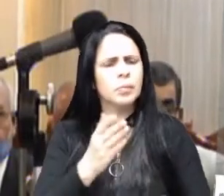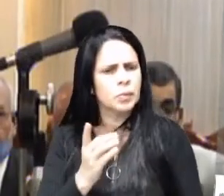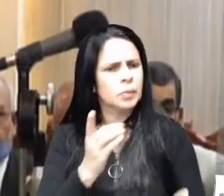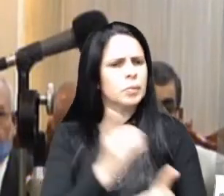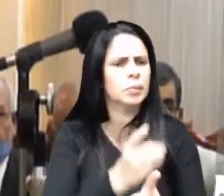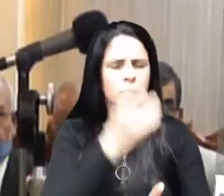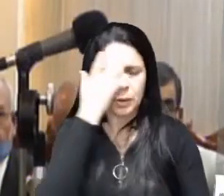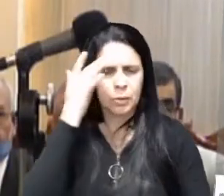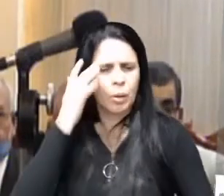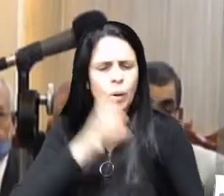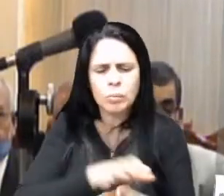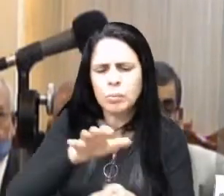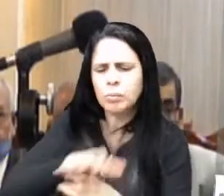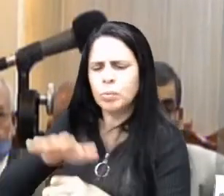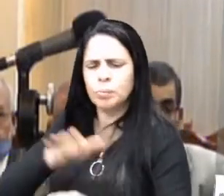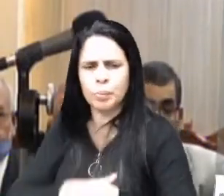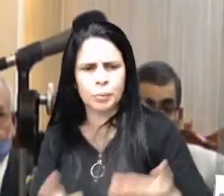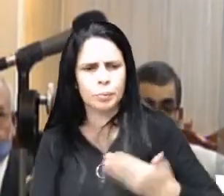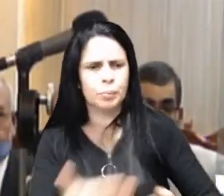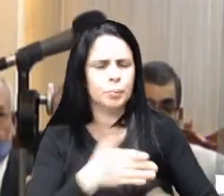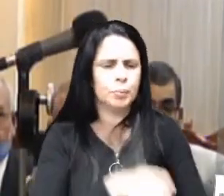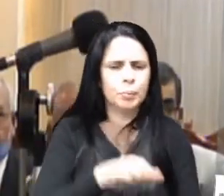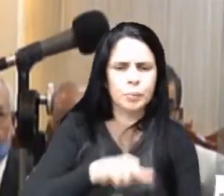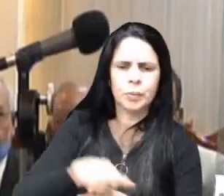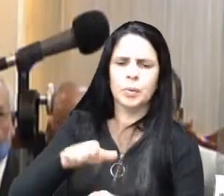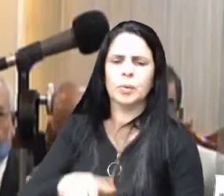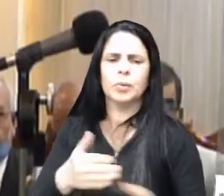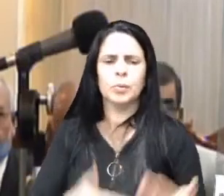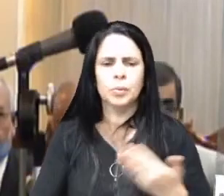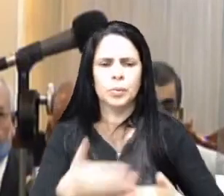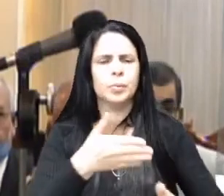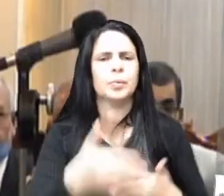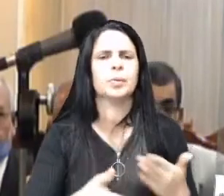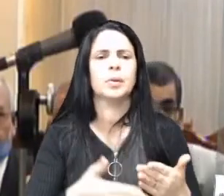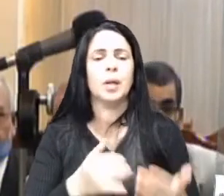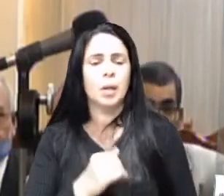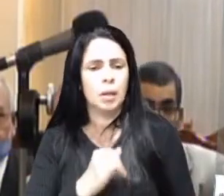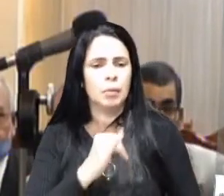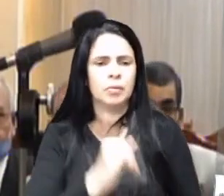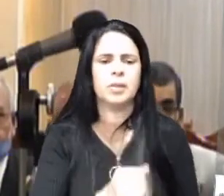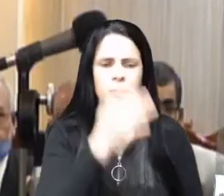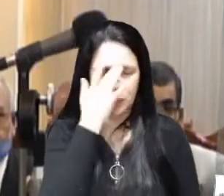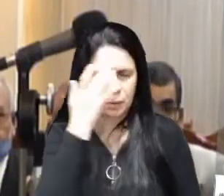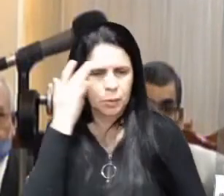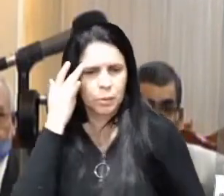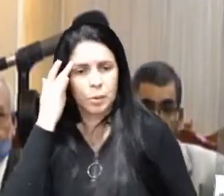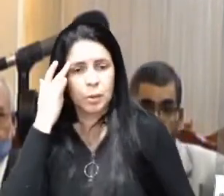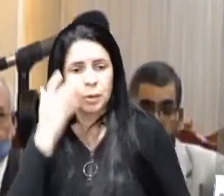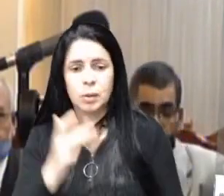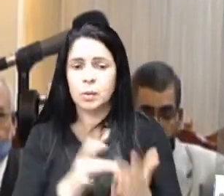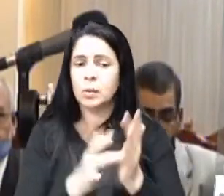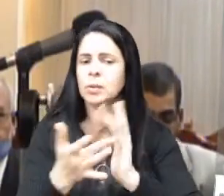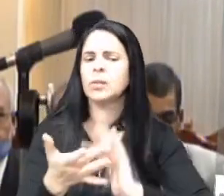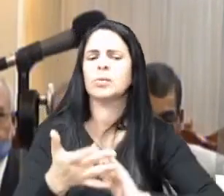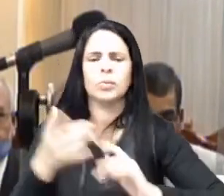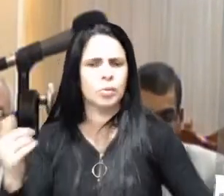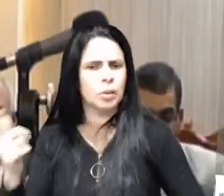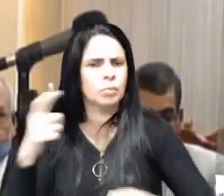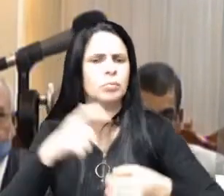aconselhe a elas uns aos outros. E diga que está se aproximando aquele